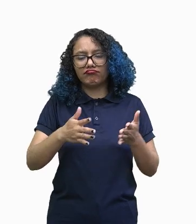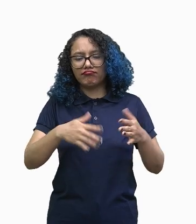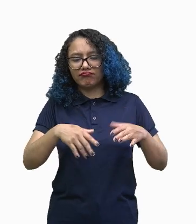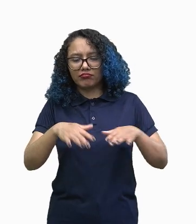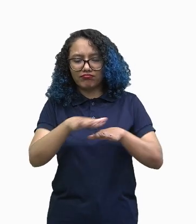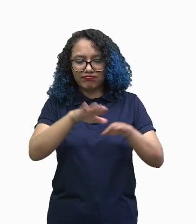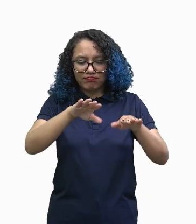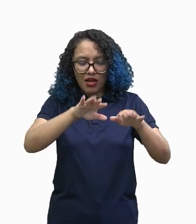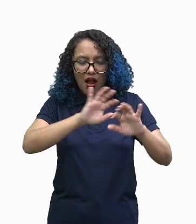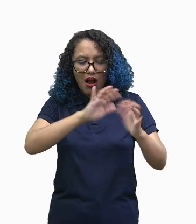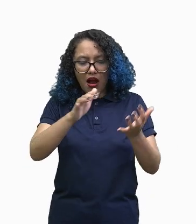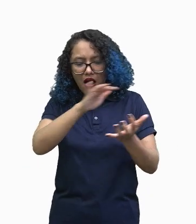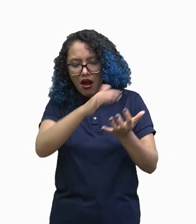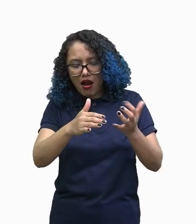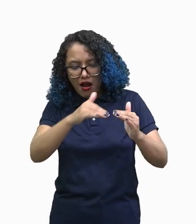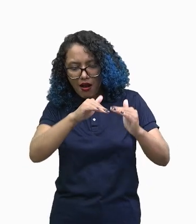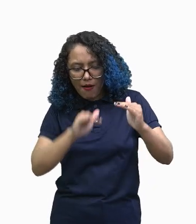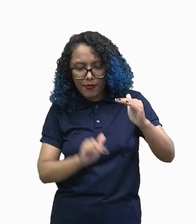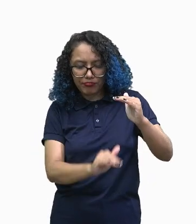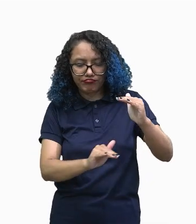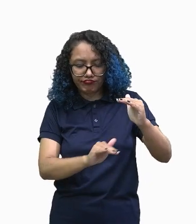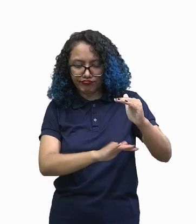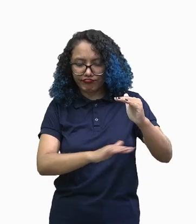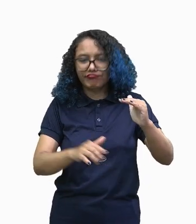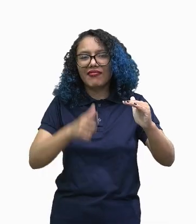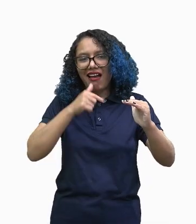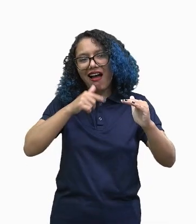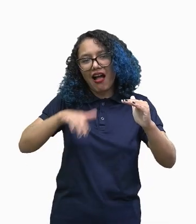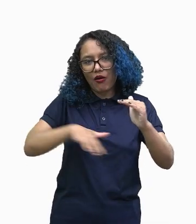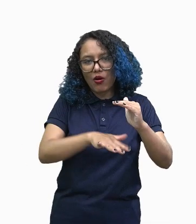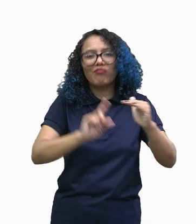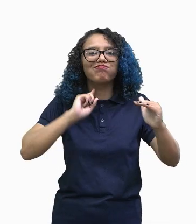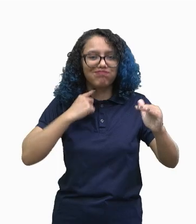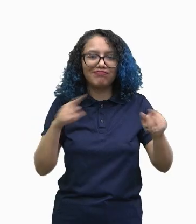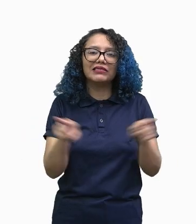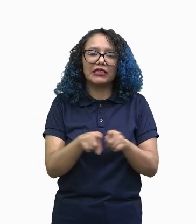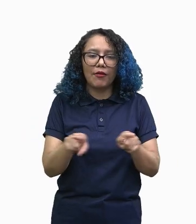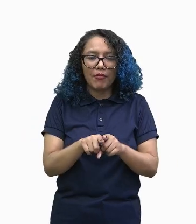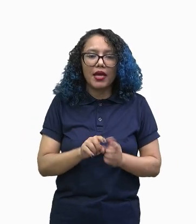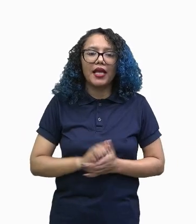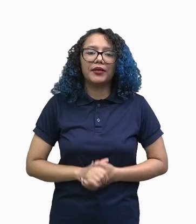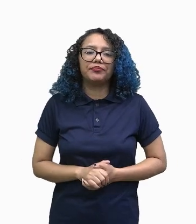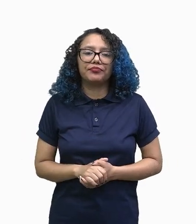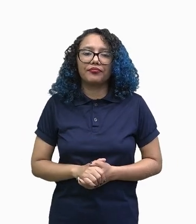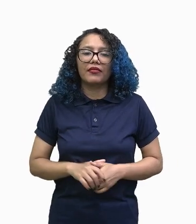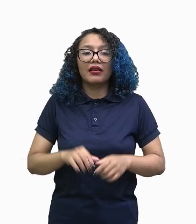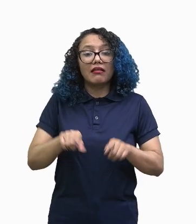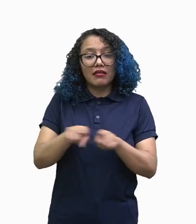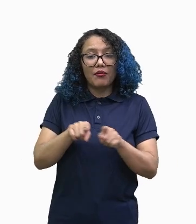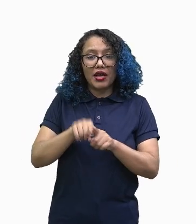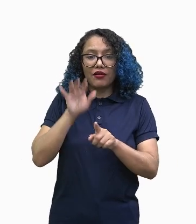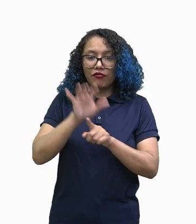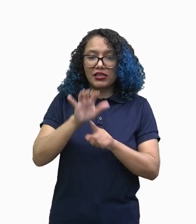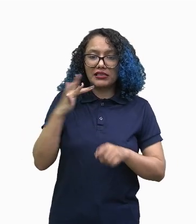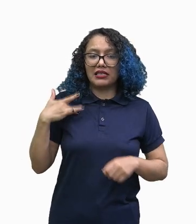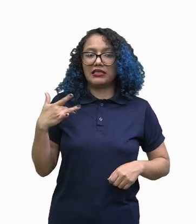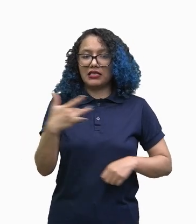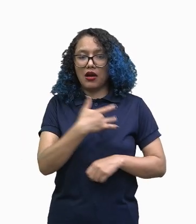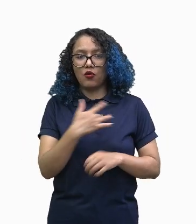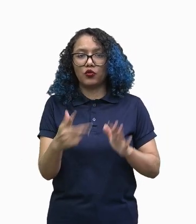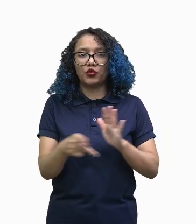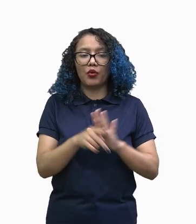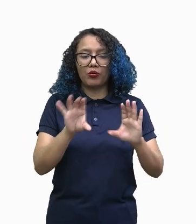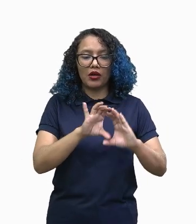da crosta terrestre. Então, nós temos impactos à saúde de comunidades, das pessoas que vivem